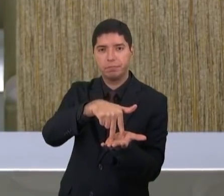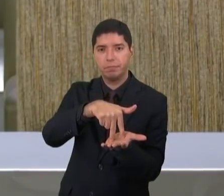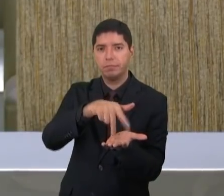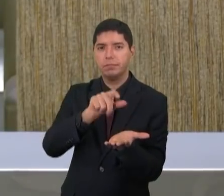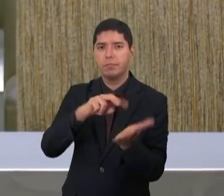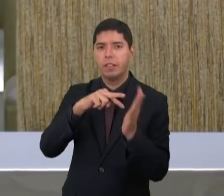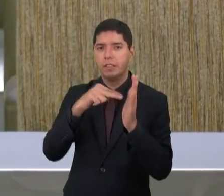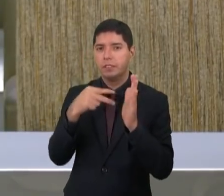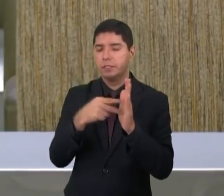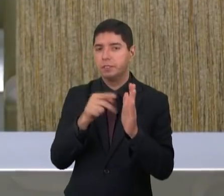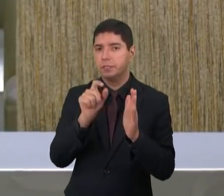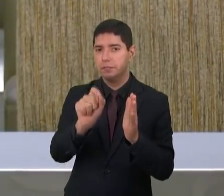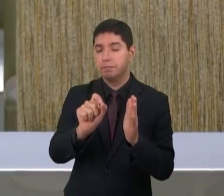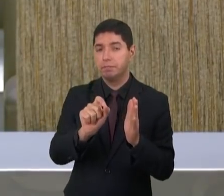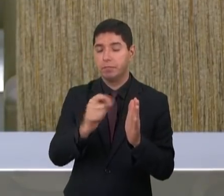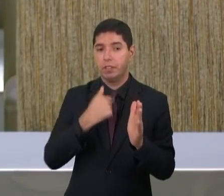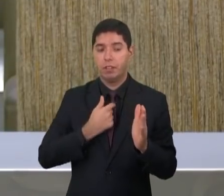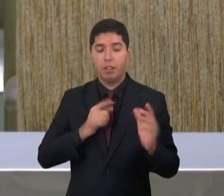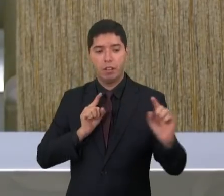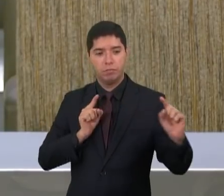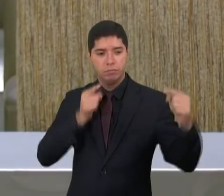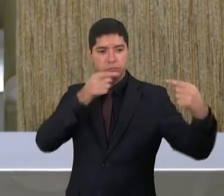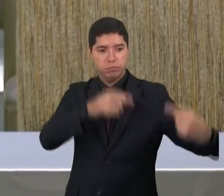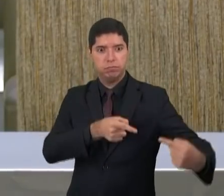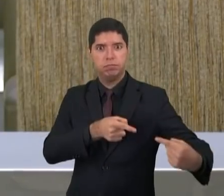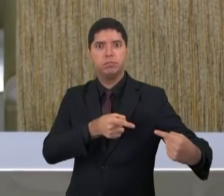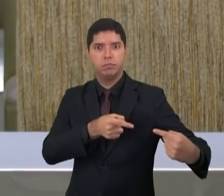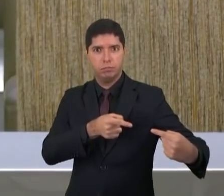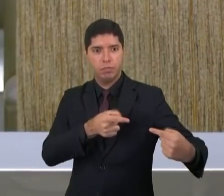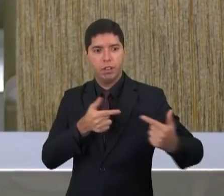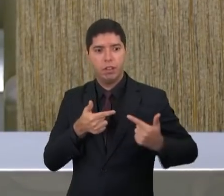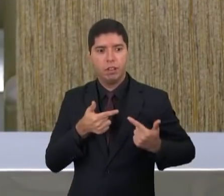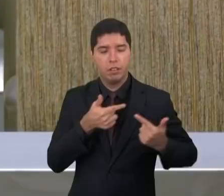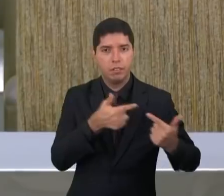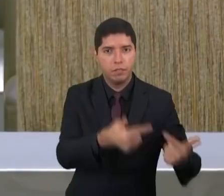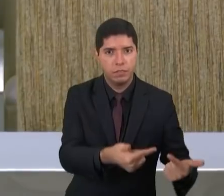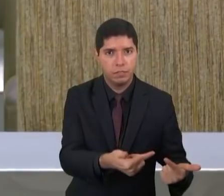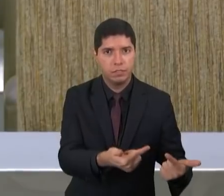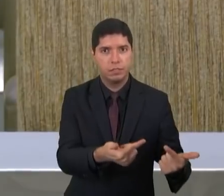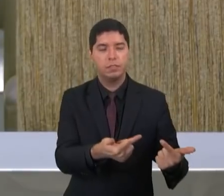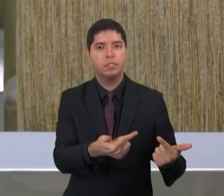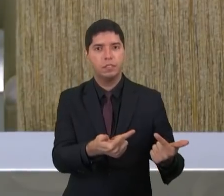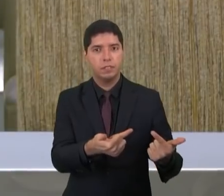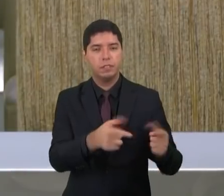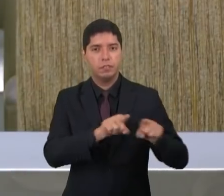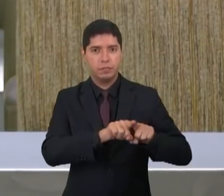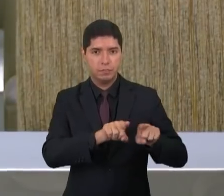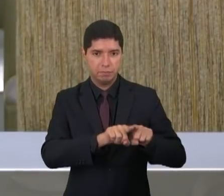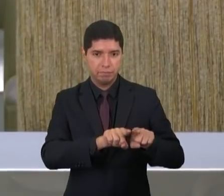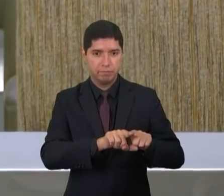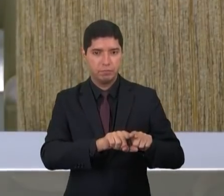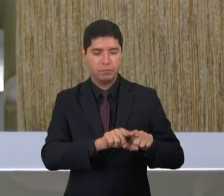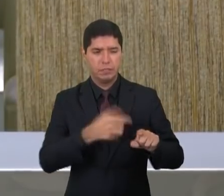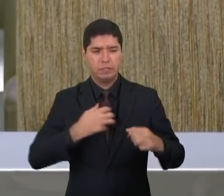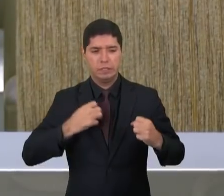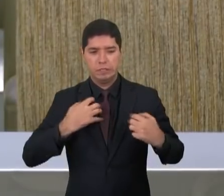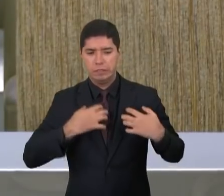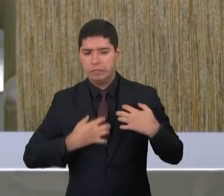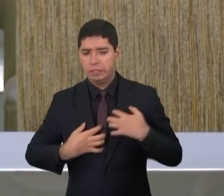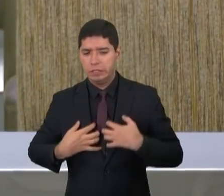levantar-se contra alguém, de se erguer contra alguém de forma